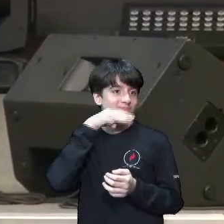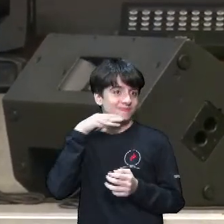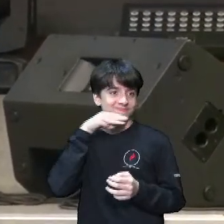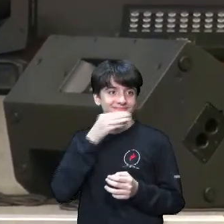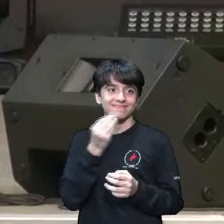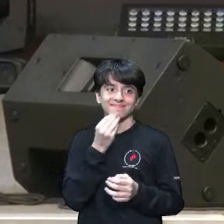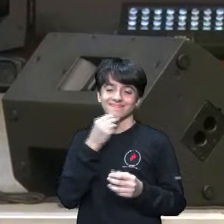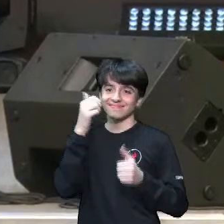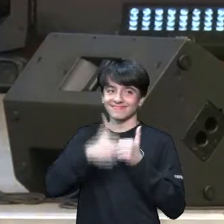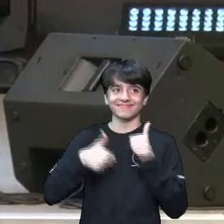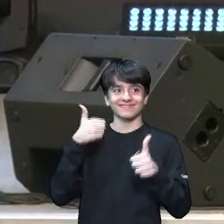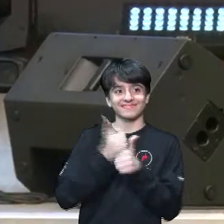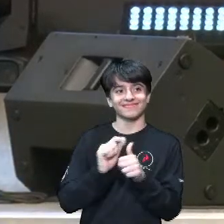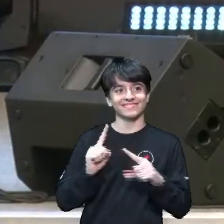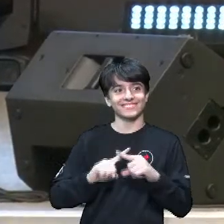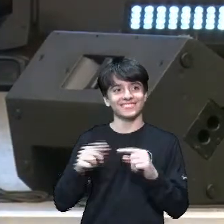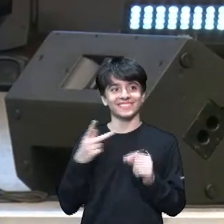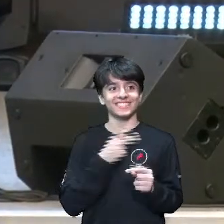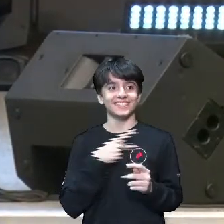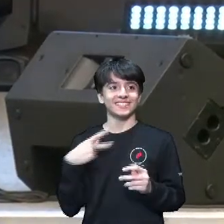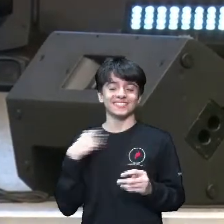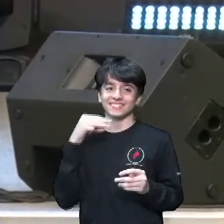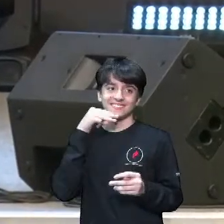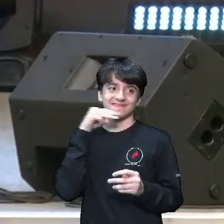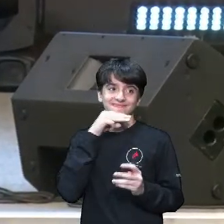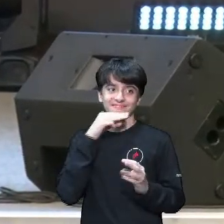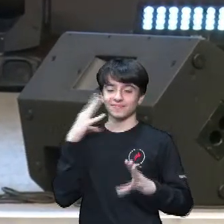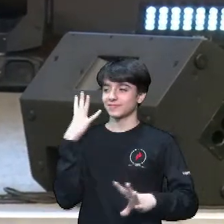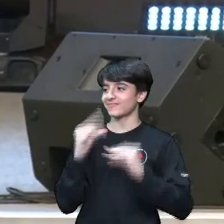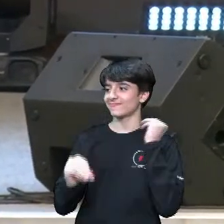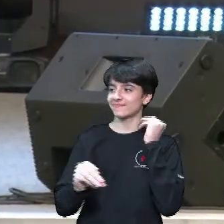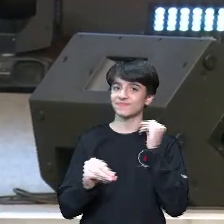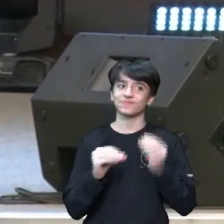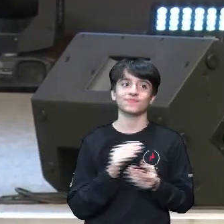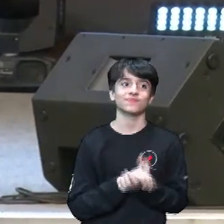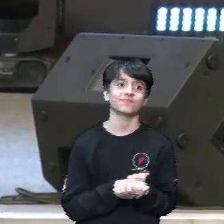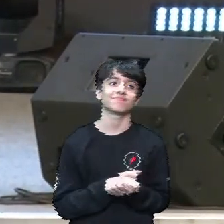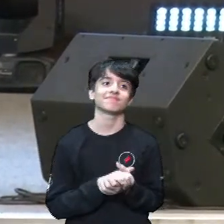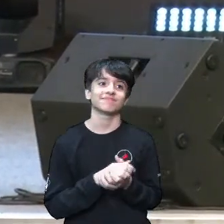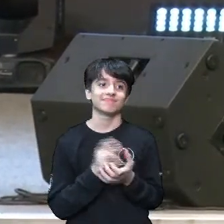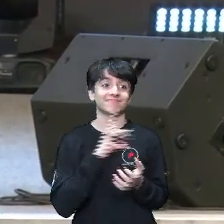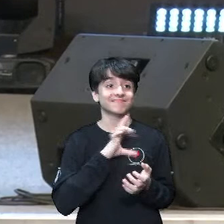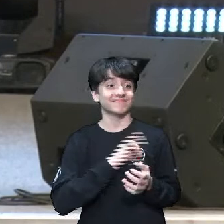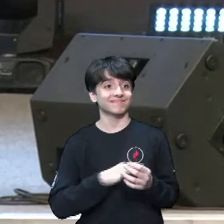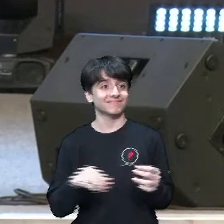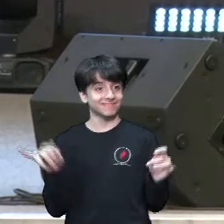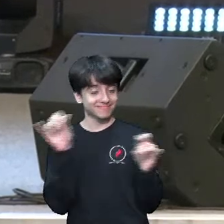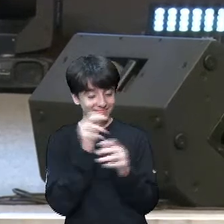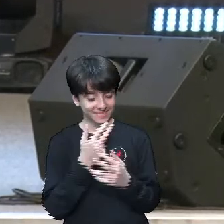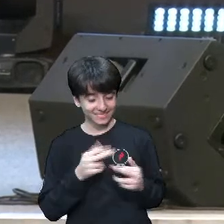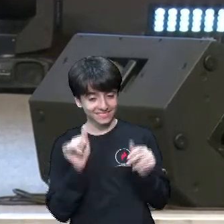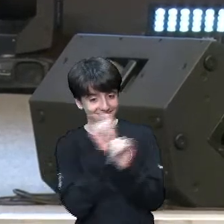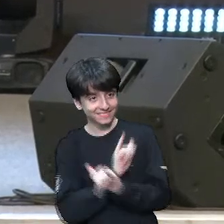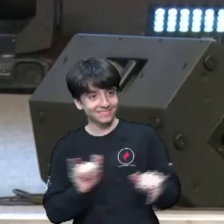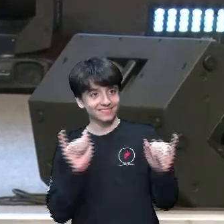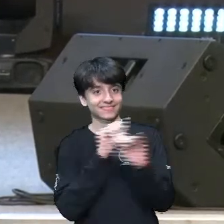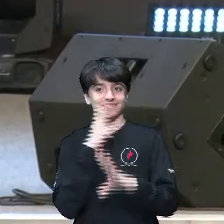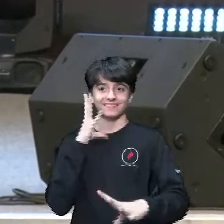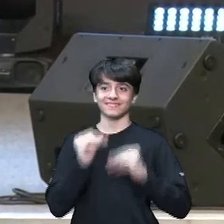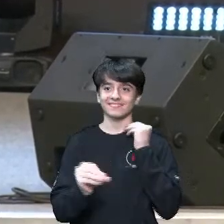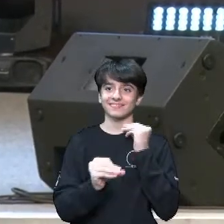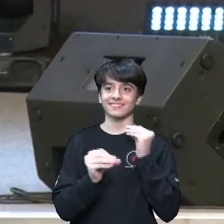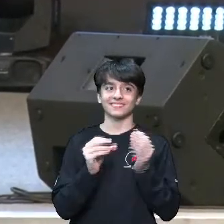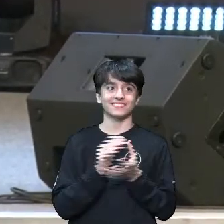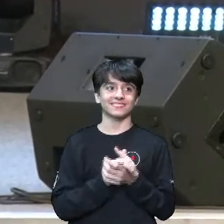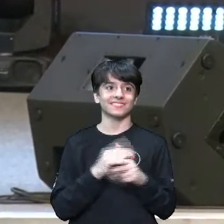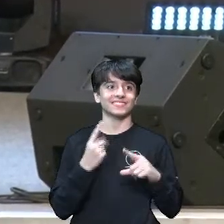Mas o Marquinhos correu. Ele ficou com medo daquela palavra que ele sempre dá aqui, né? Aí ele correu. Tá